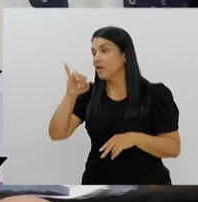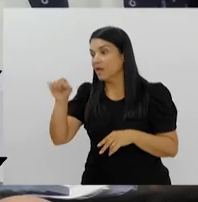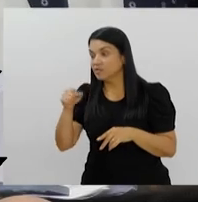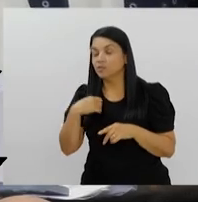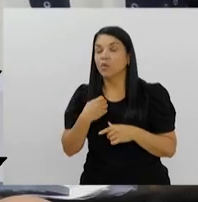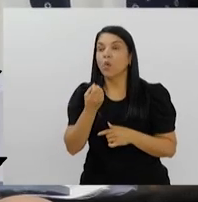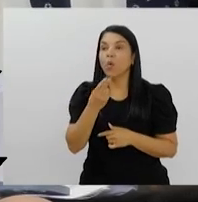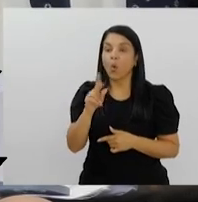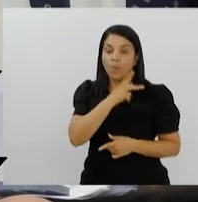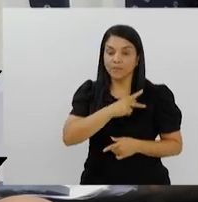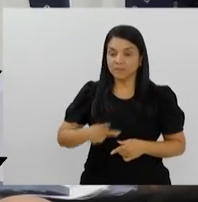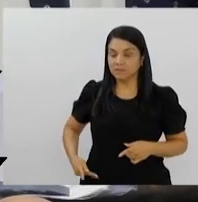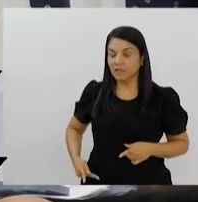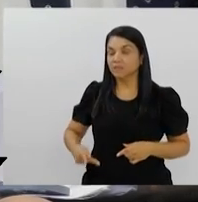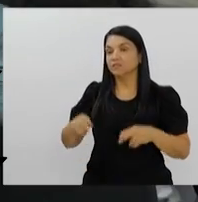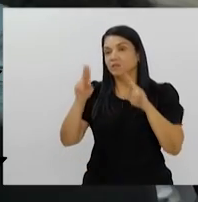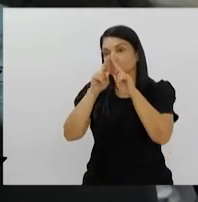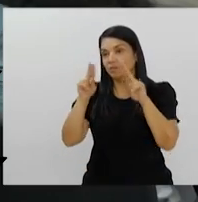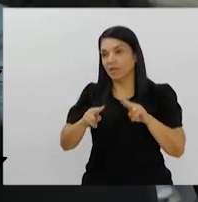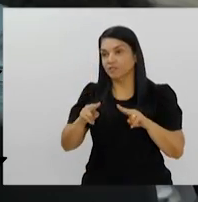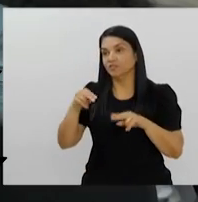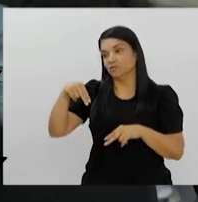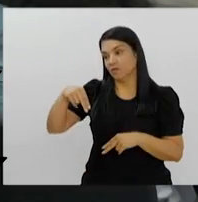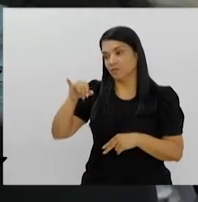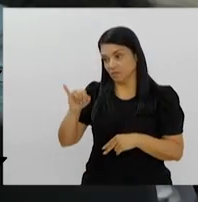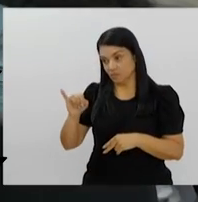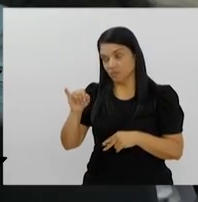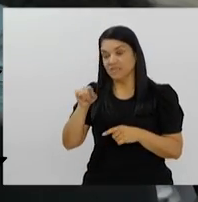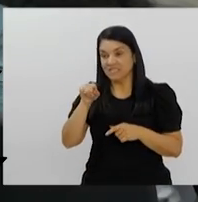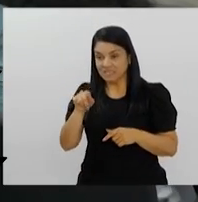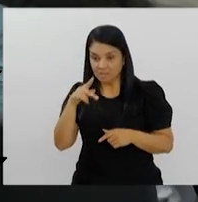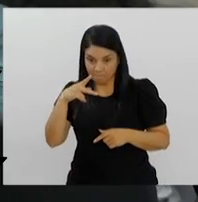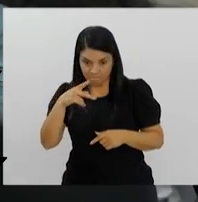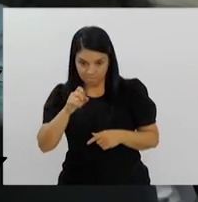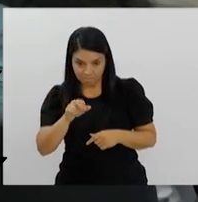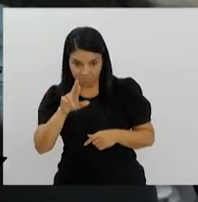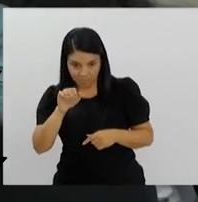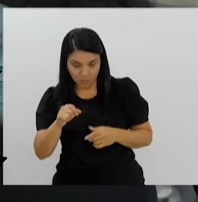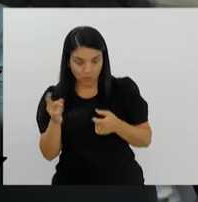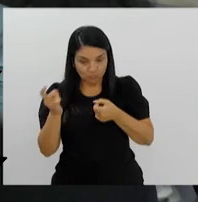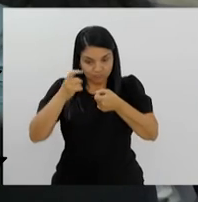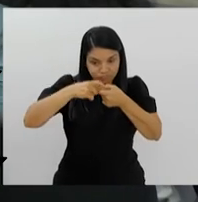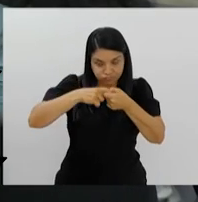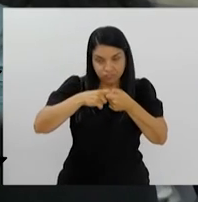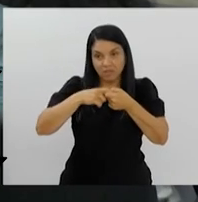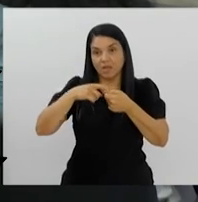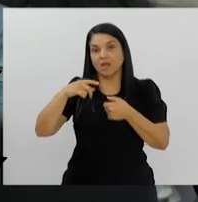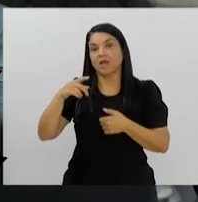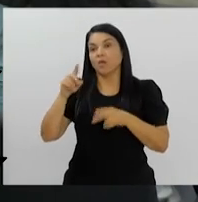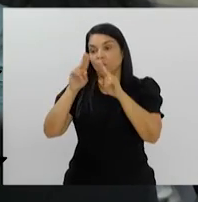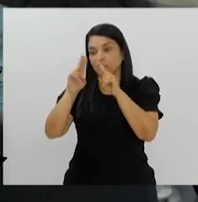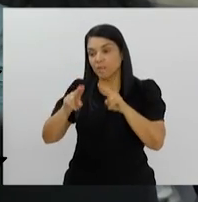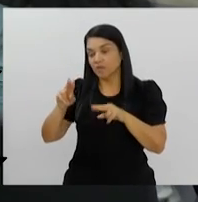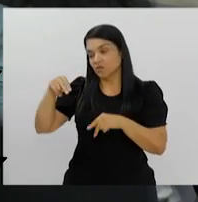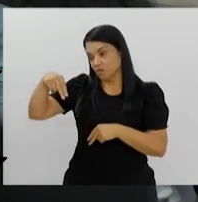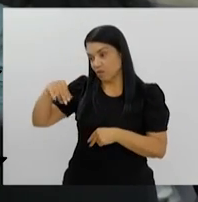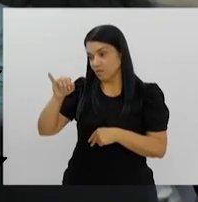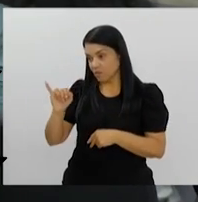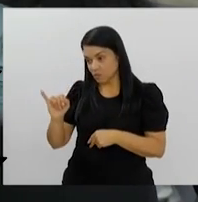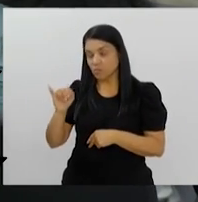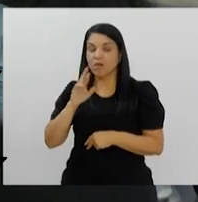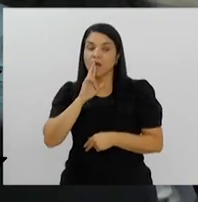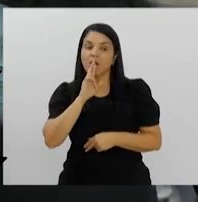da Unimed no Iguaçu vinculada a um produto da Unimed nov Iguaçu é a Unimed nov Iguaçu que